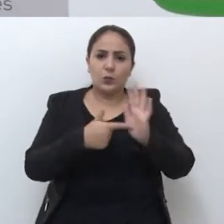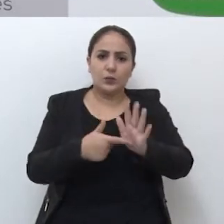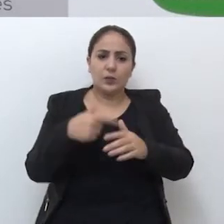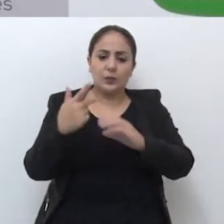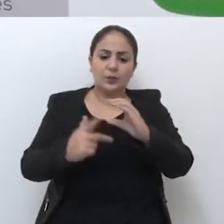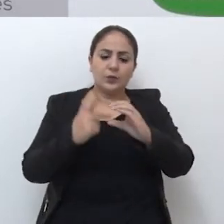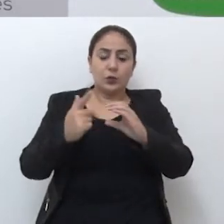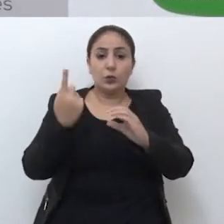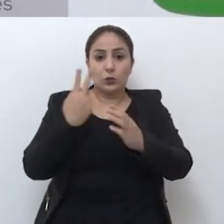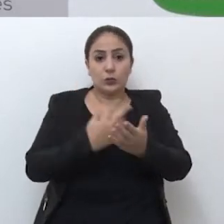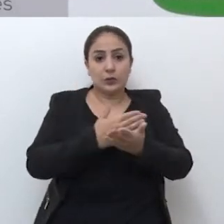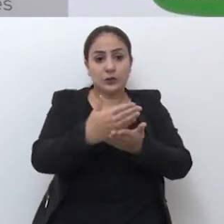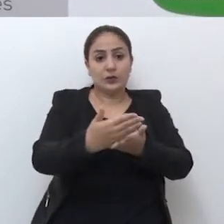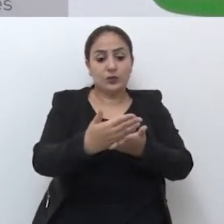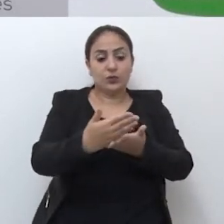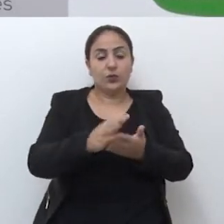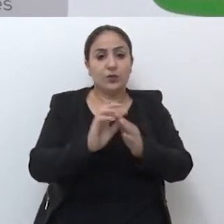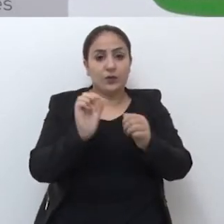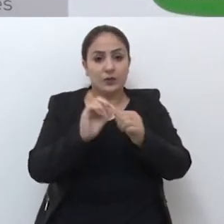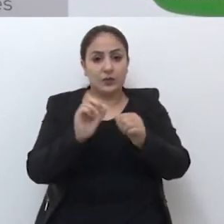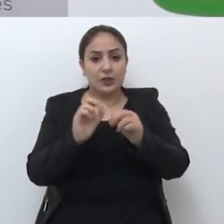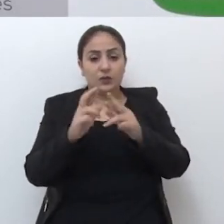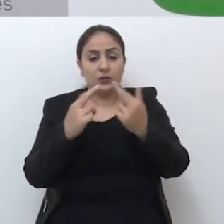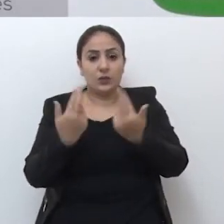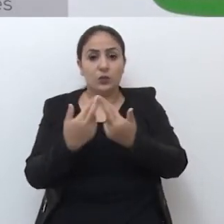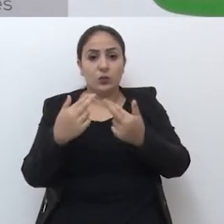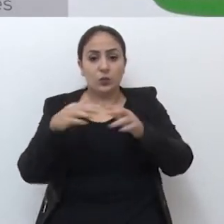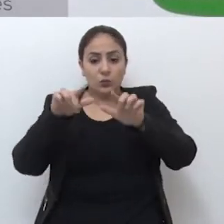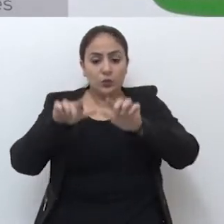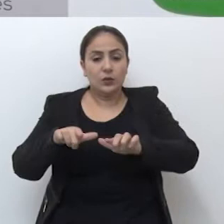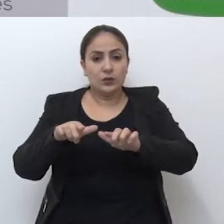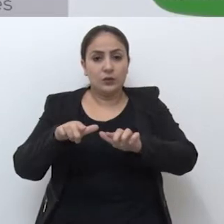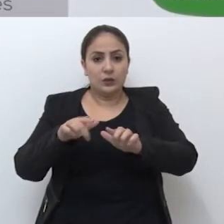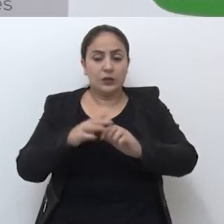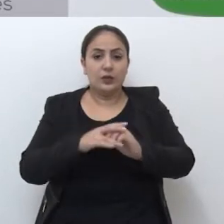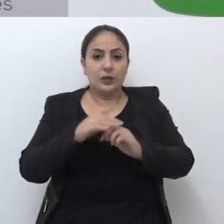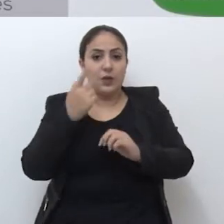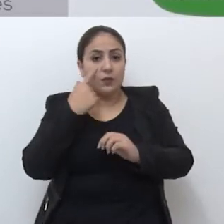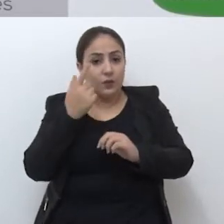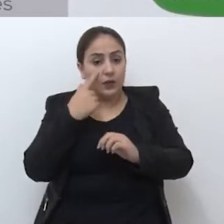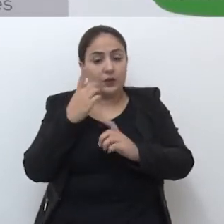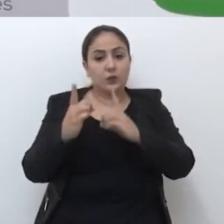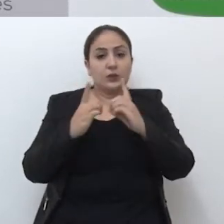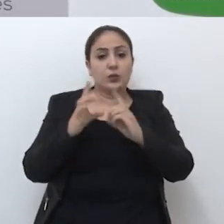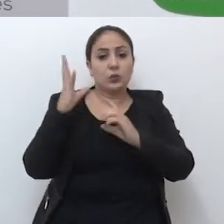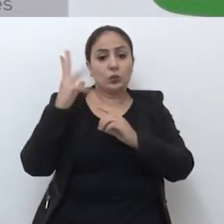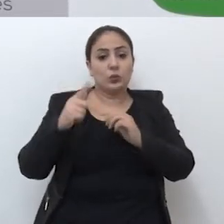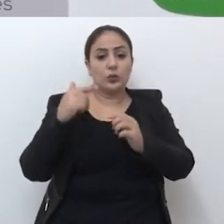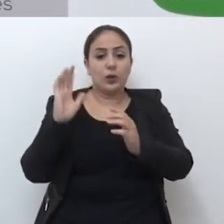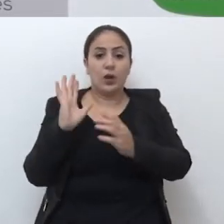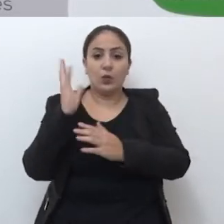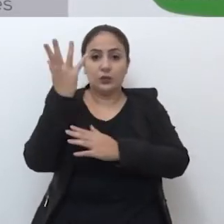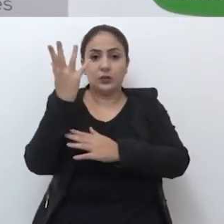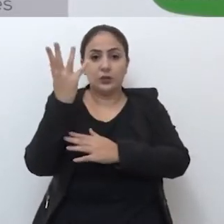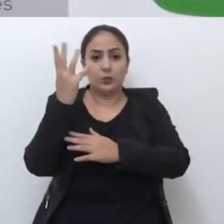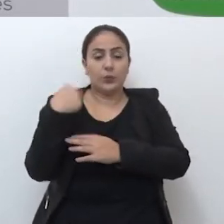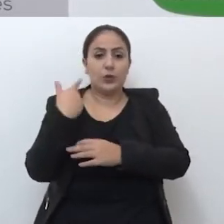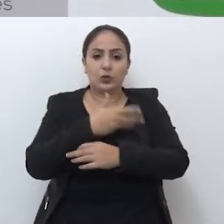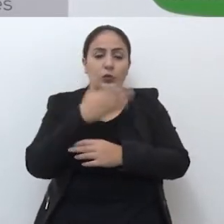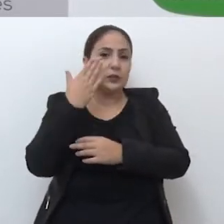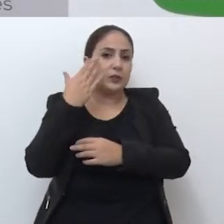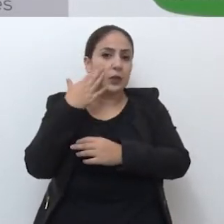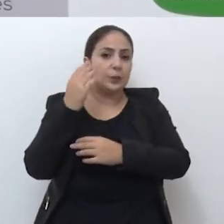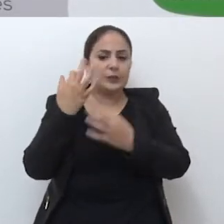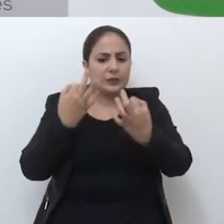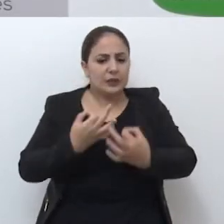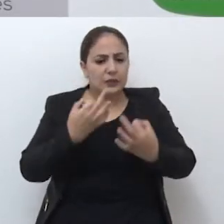Vereadores duas iniciativas, uma que foi de reunir a direção local dos Correios para ouvir da direção e também dos trabalhadores o que pode estar acontecendo,